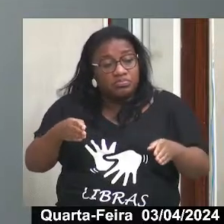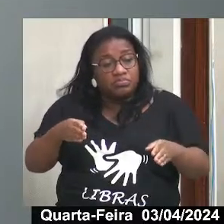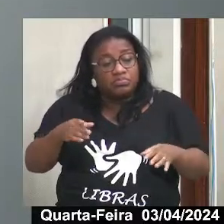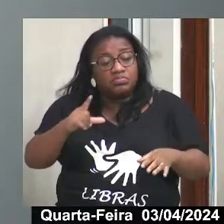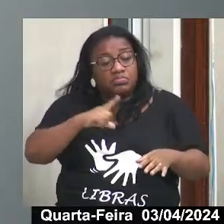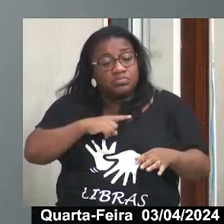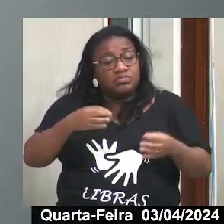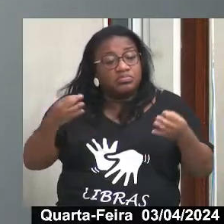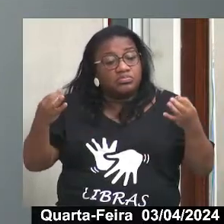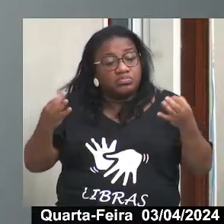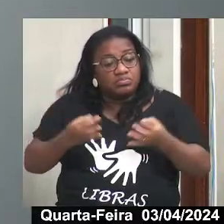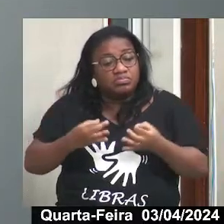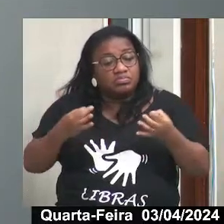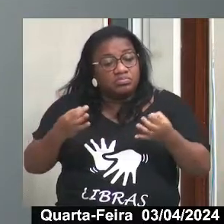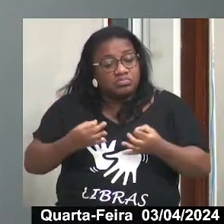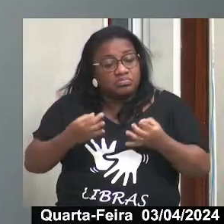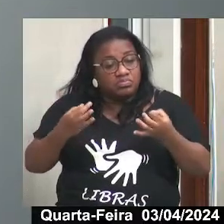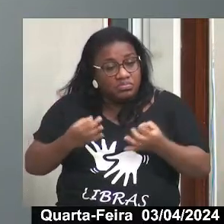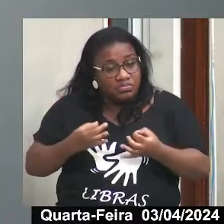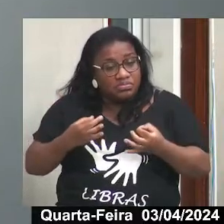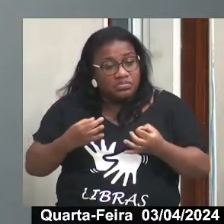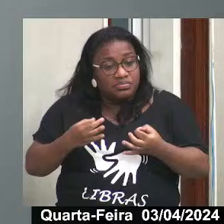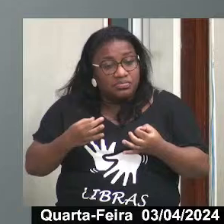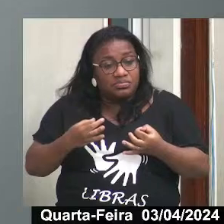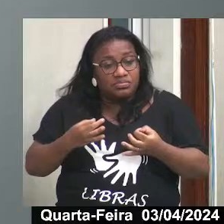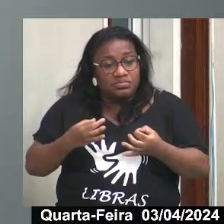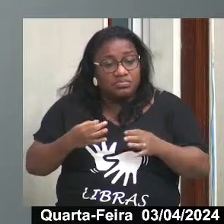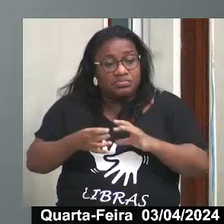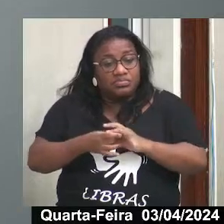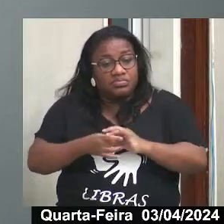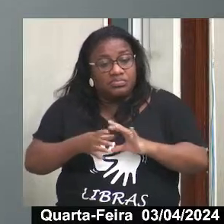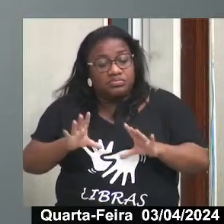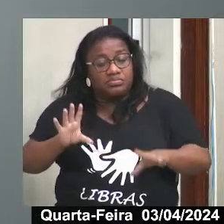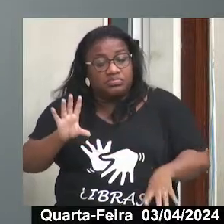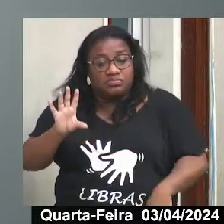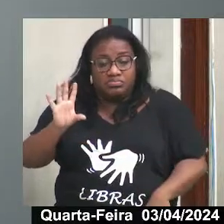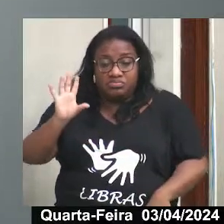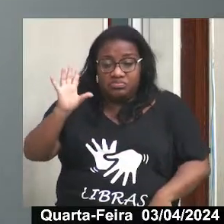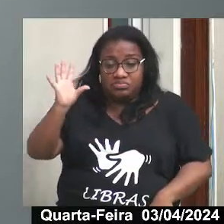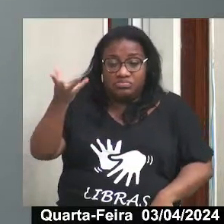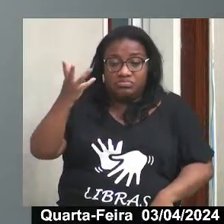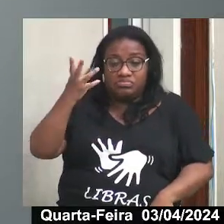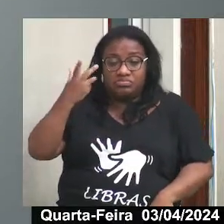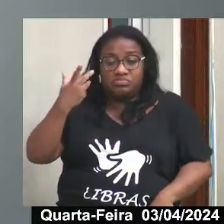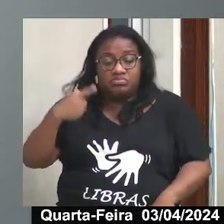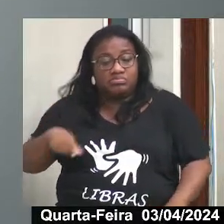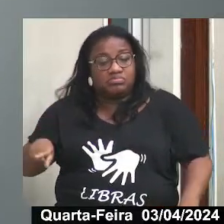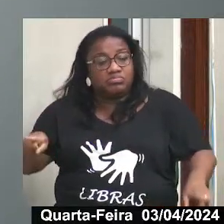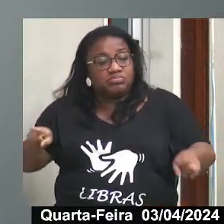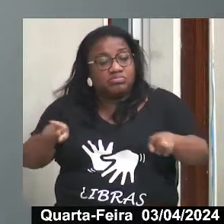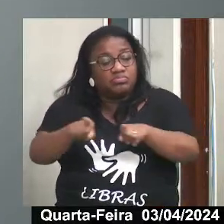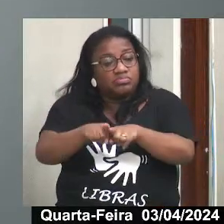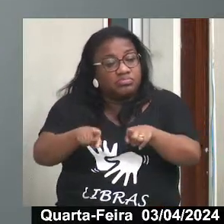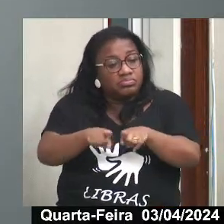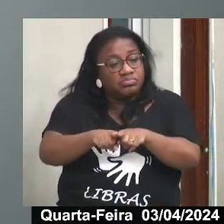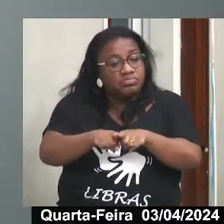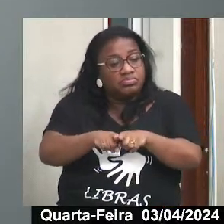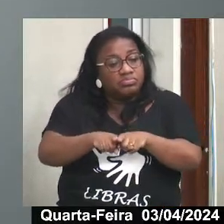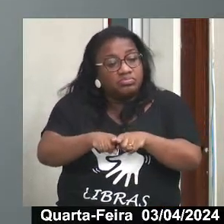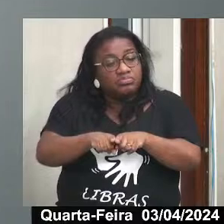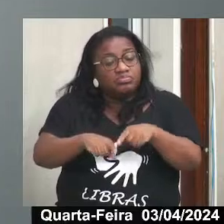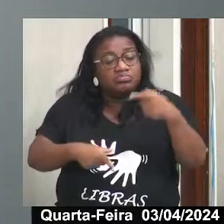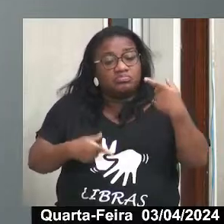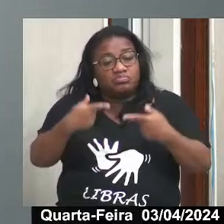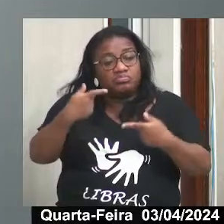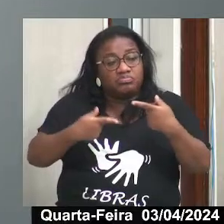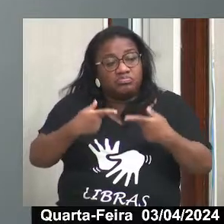nobres colegas vereadores da mesa jamais admitiriam esse tipo de covardia, e também deveria ser feito ou por